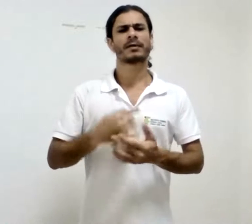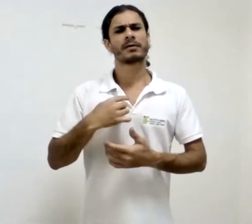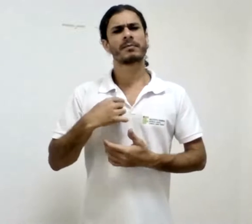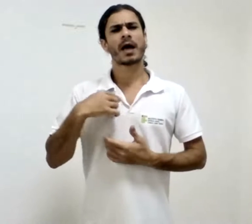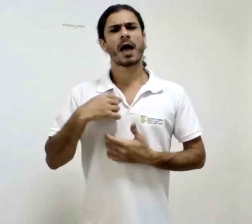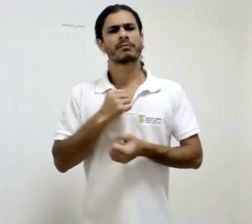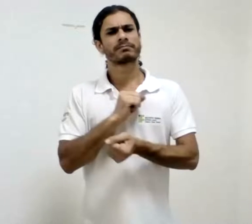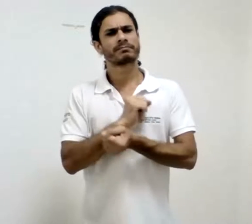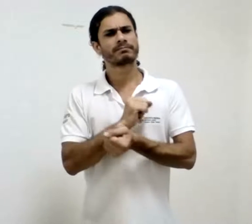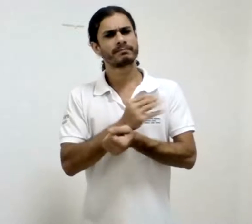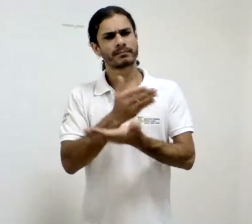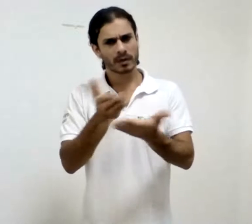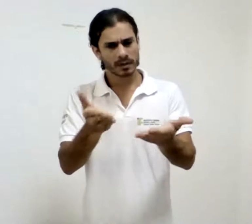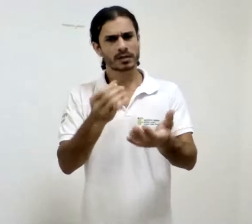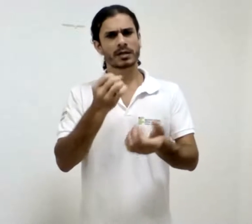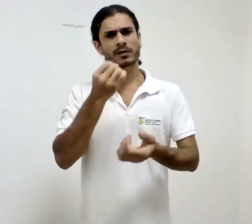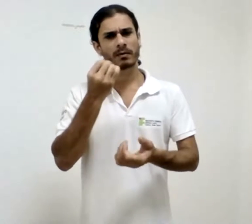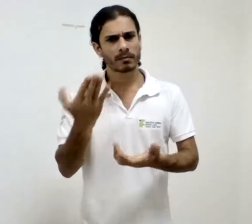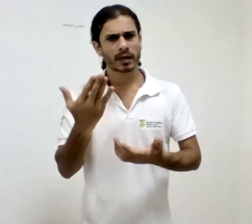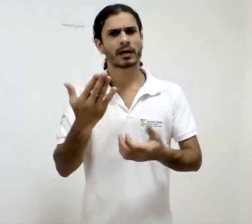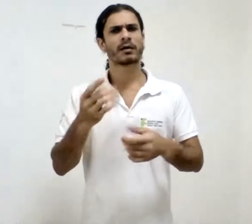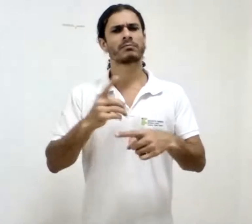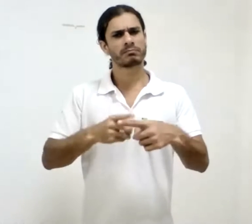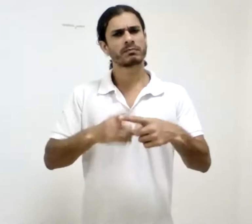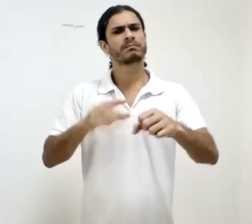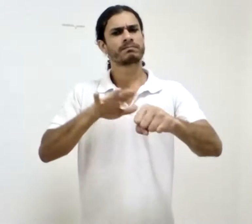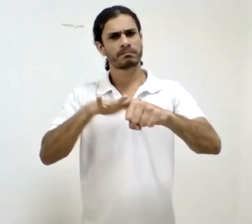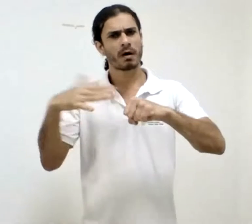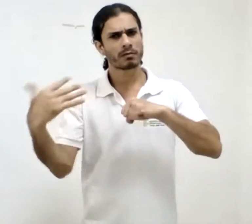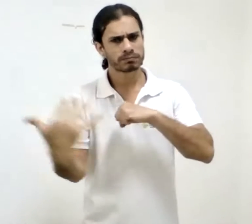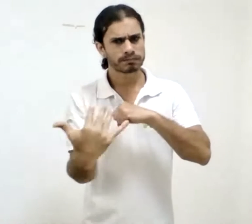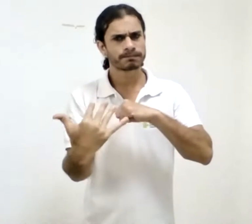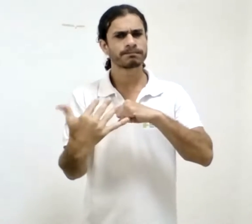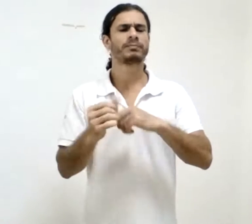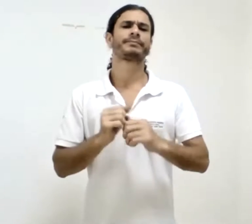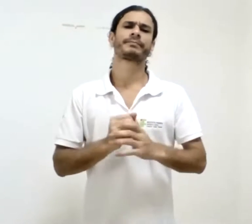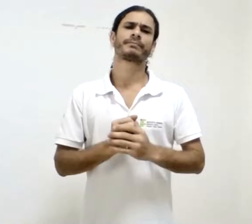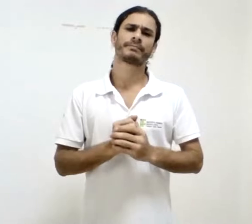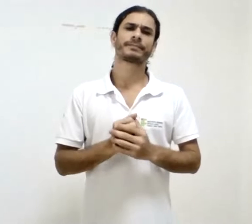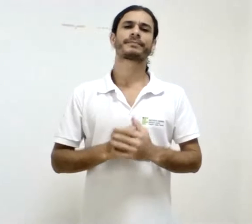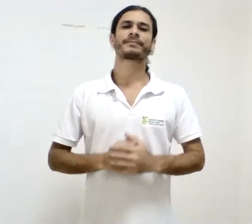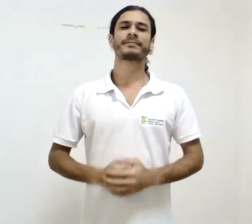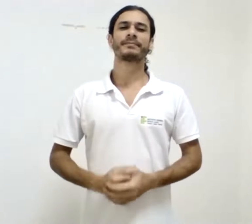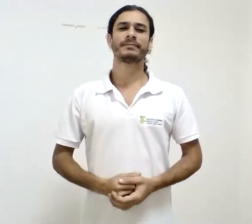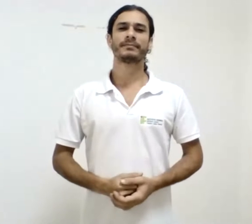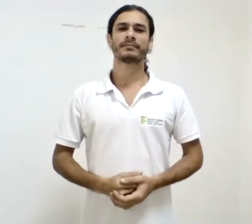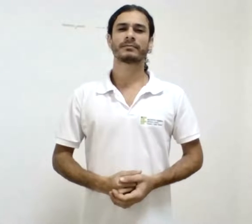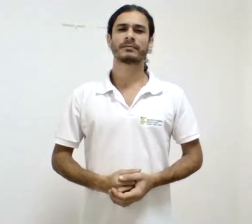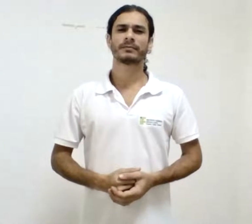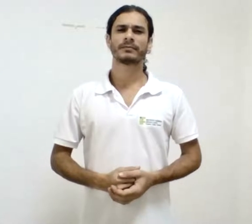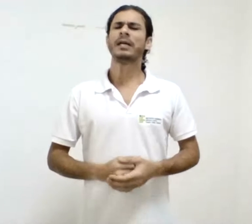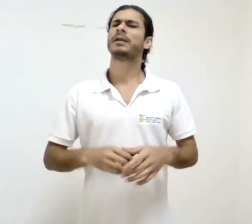contexto ainda pandêmico. Espero também que vocês estejam me ouvindo, não é? Com aquela